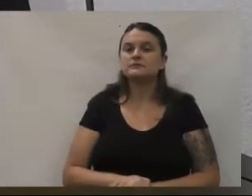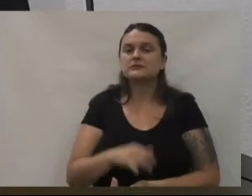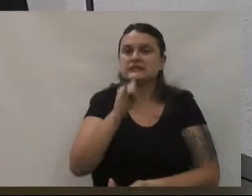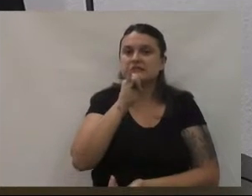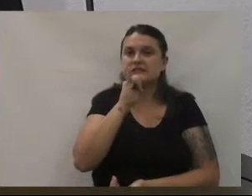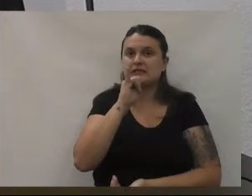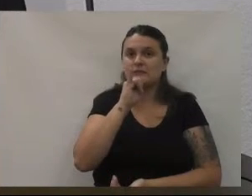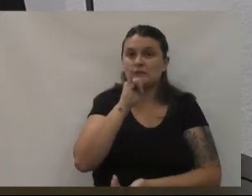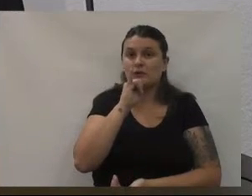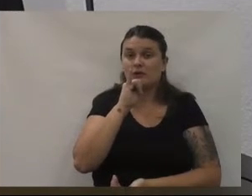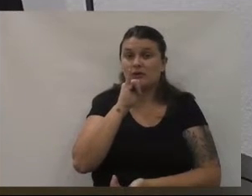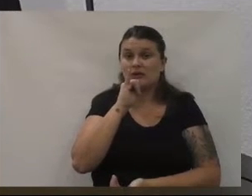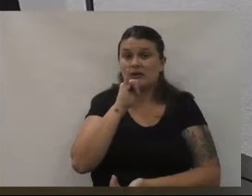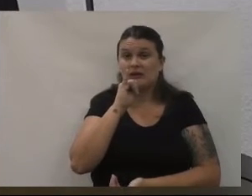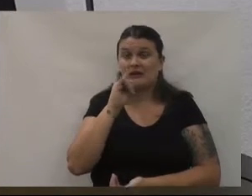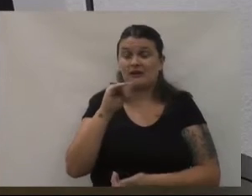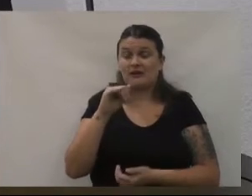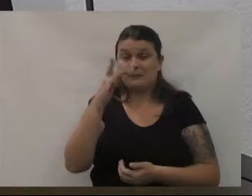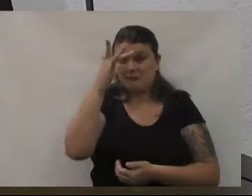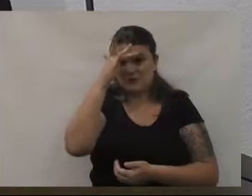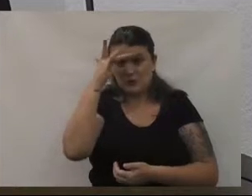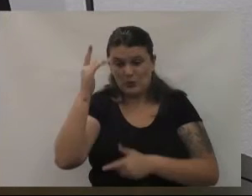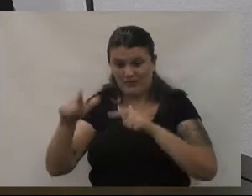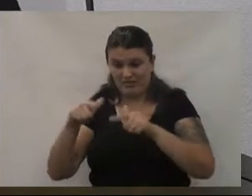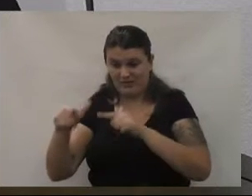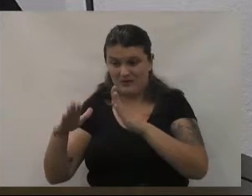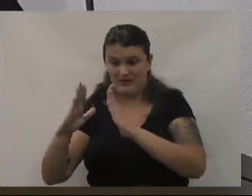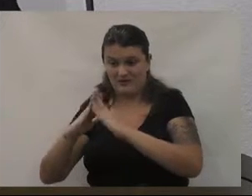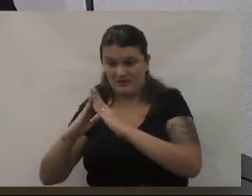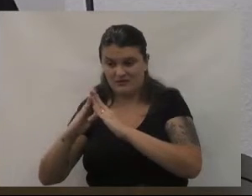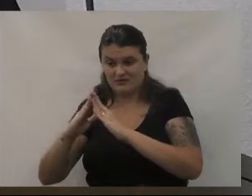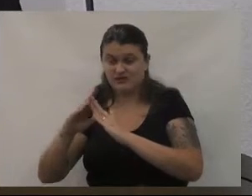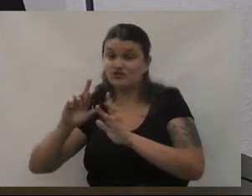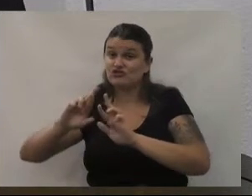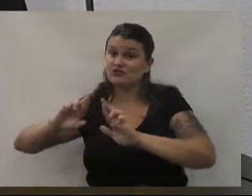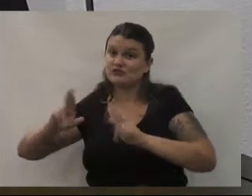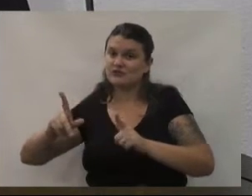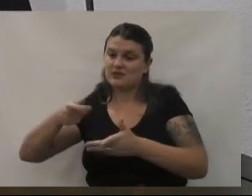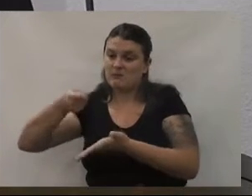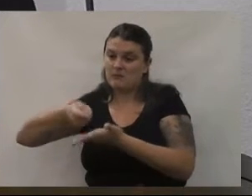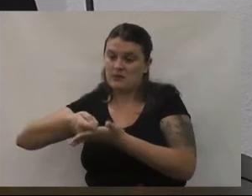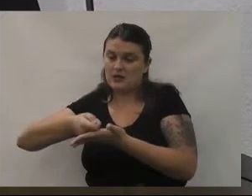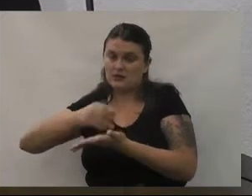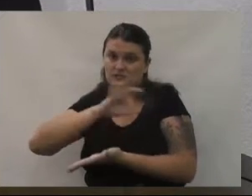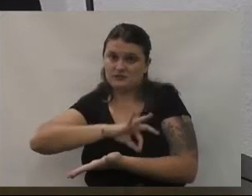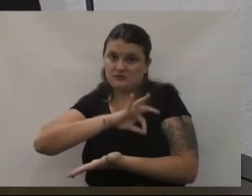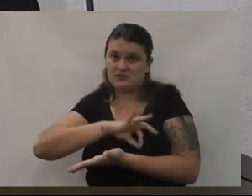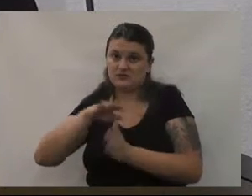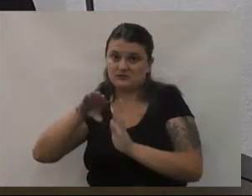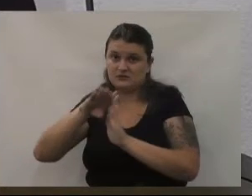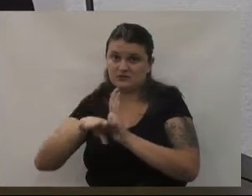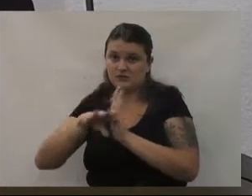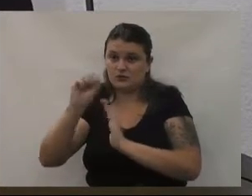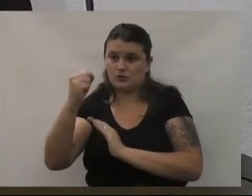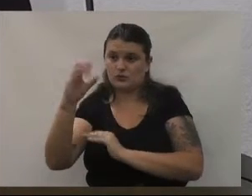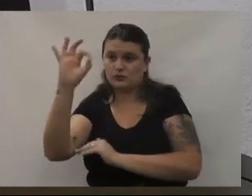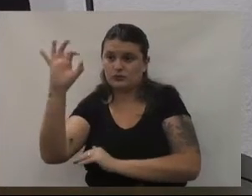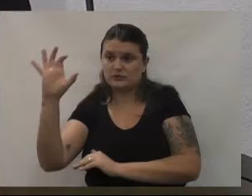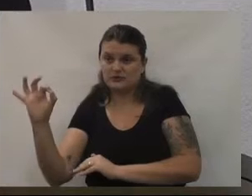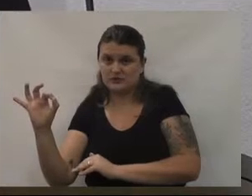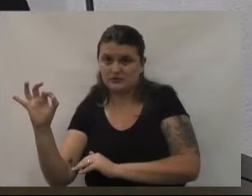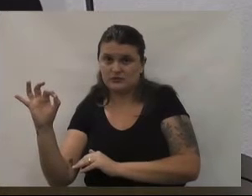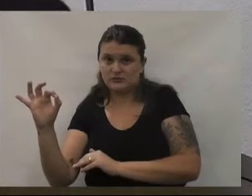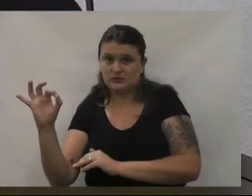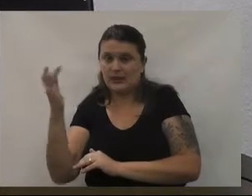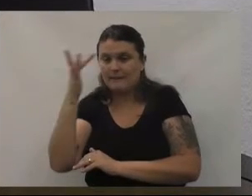Por exemplo, os empregadores domésticos já têm uma contribuição diferenciada. Ele desconta 8% do trabalhador